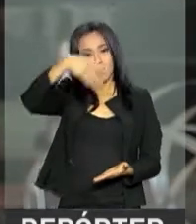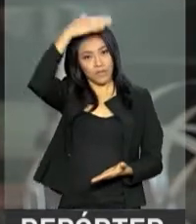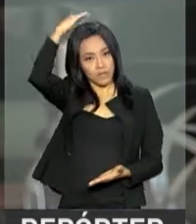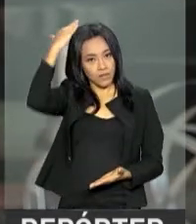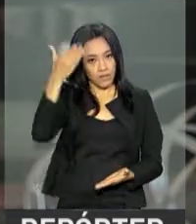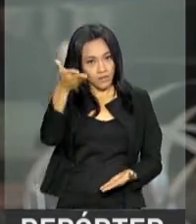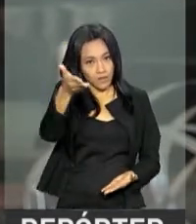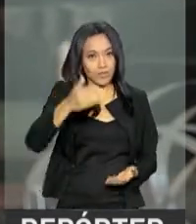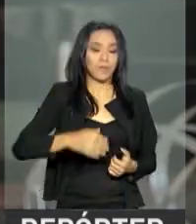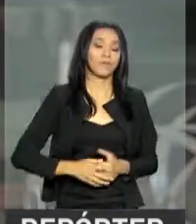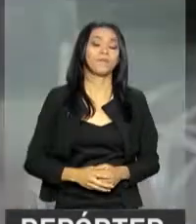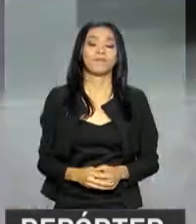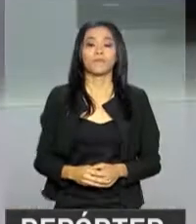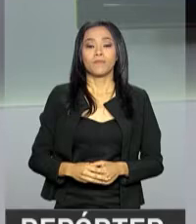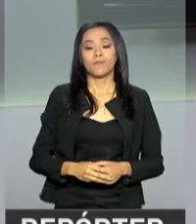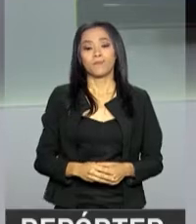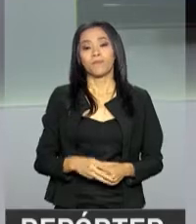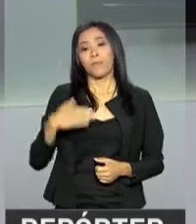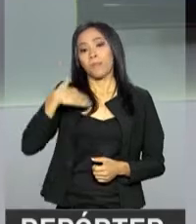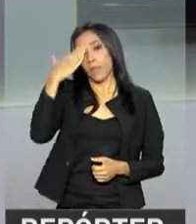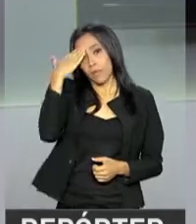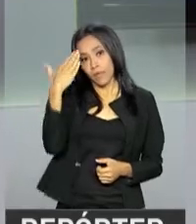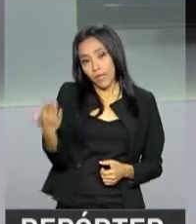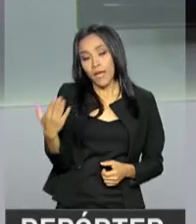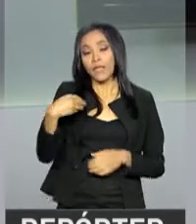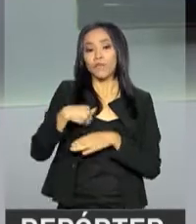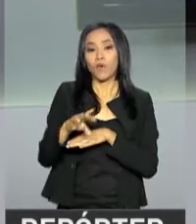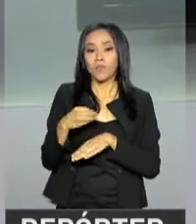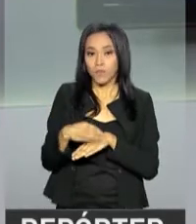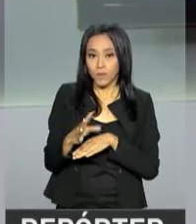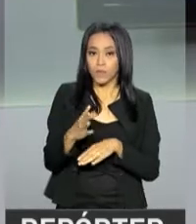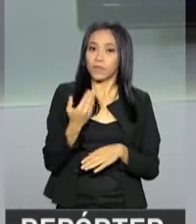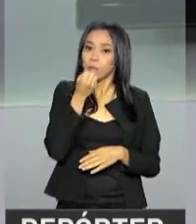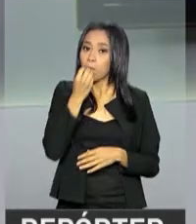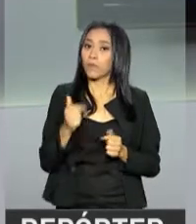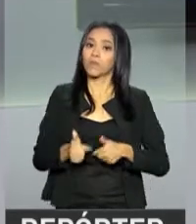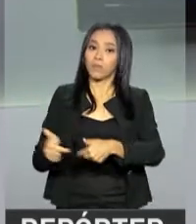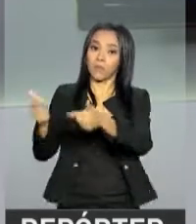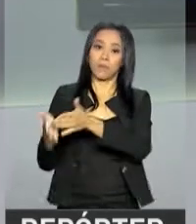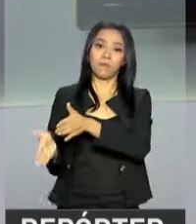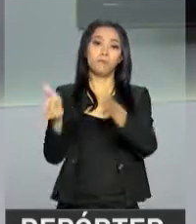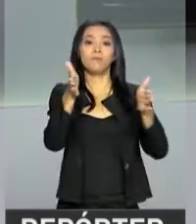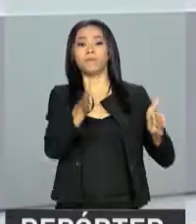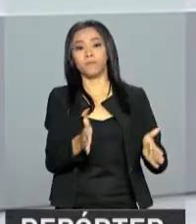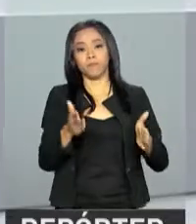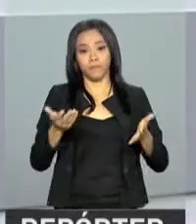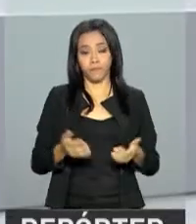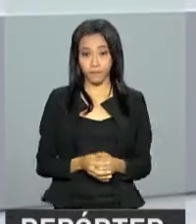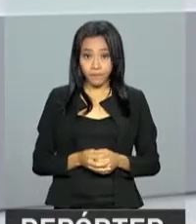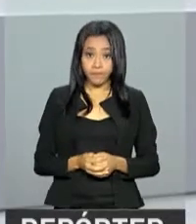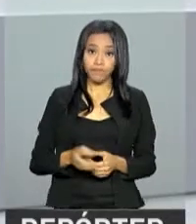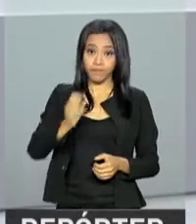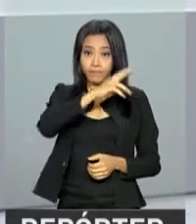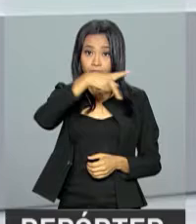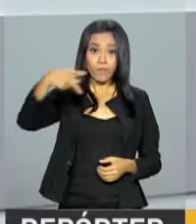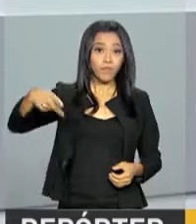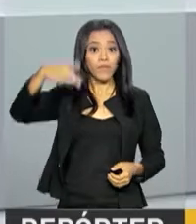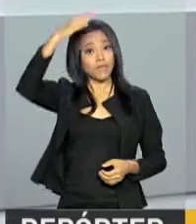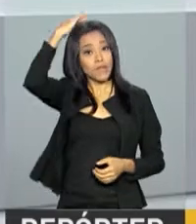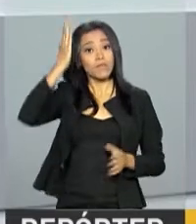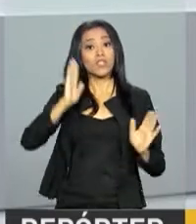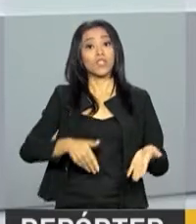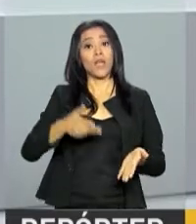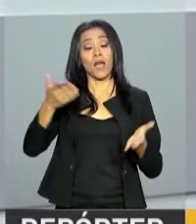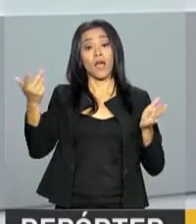Volto com você no estúdio, Thaisa. Muito obrigada, Gabi, pelas suas informações. Bom trabalho para você. O presidente Michel